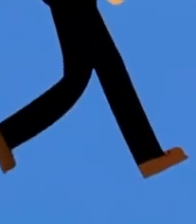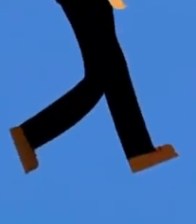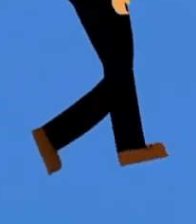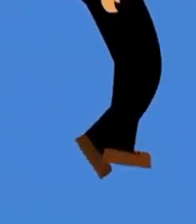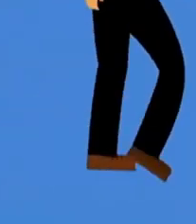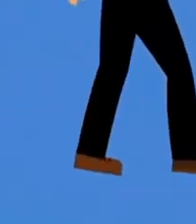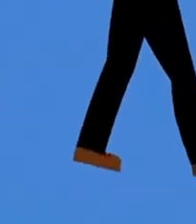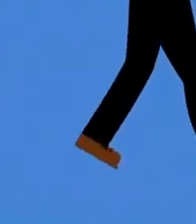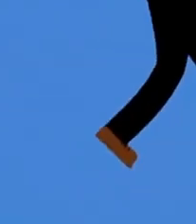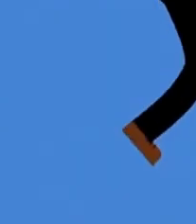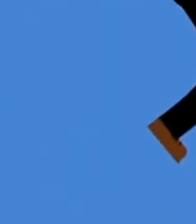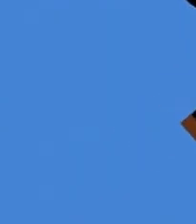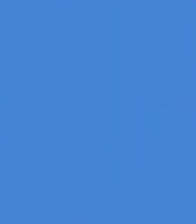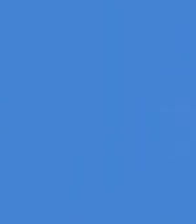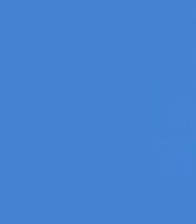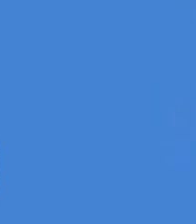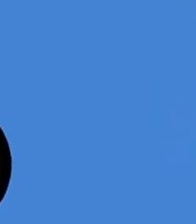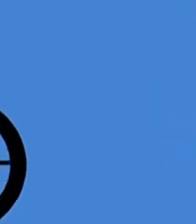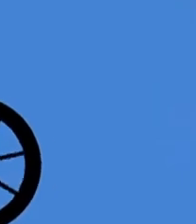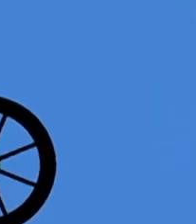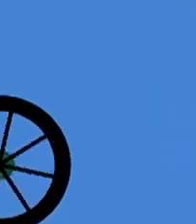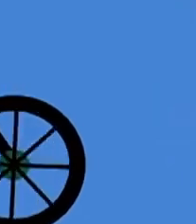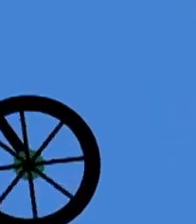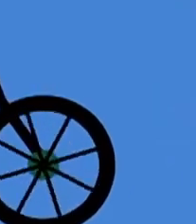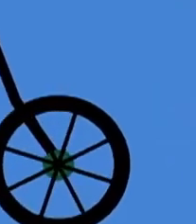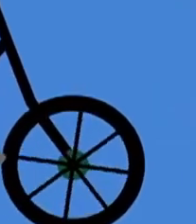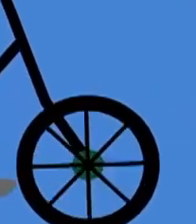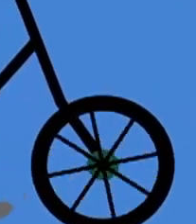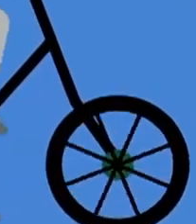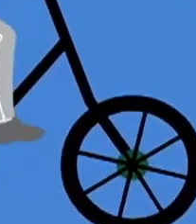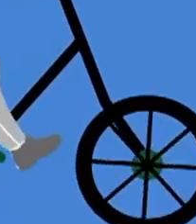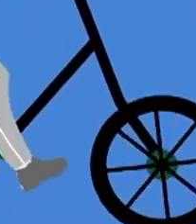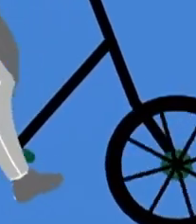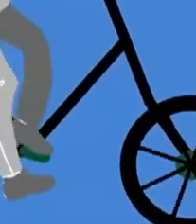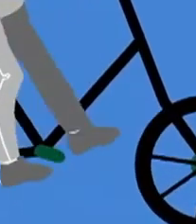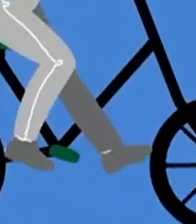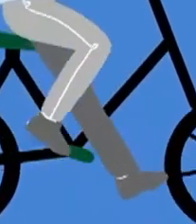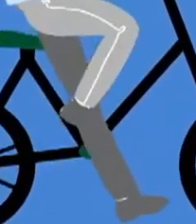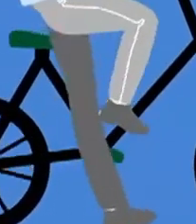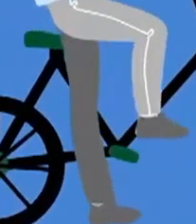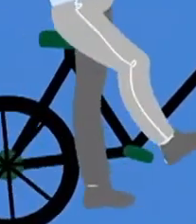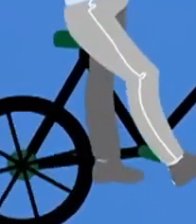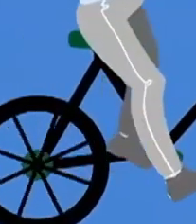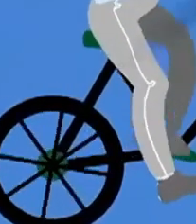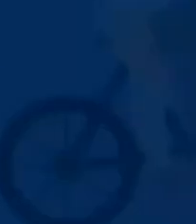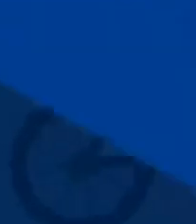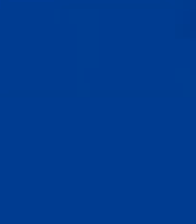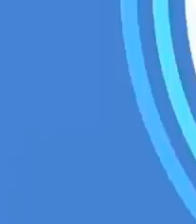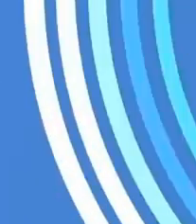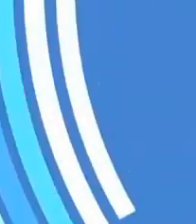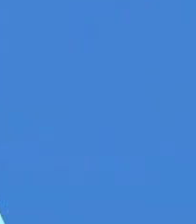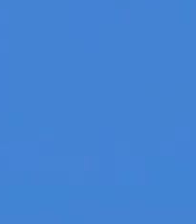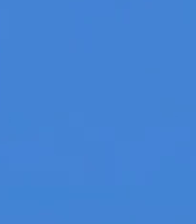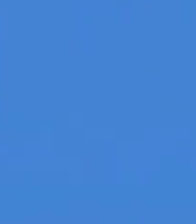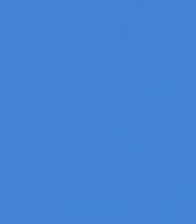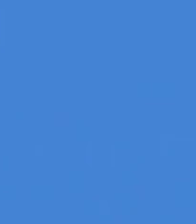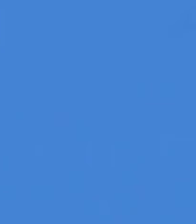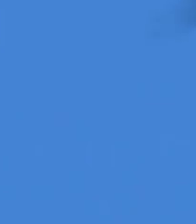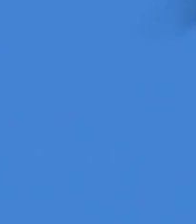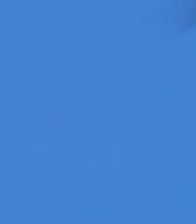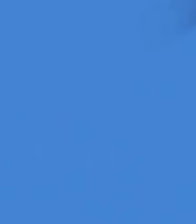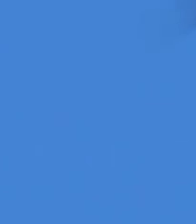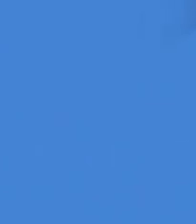hora de mudar a Previdência para garantir os benefícios a todos os brasileiros, agora e no futuro.